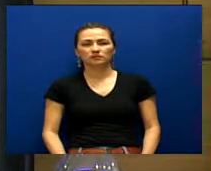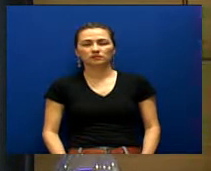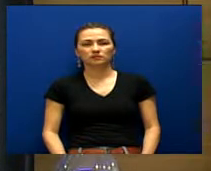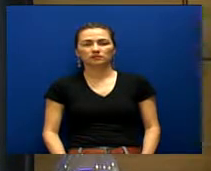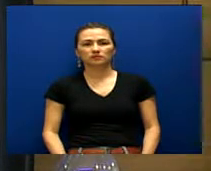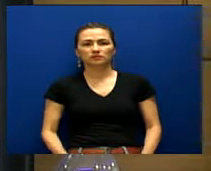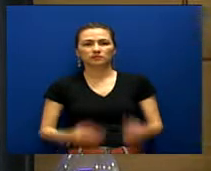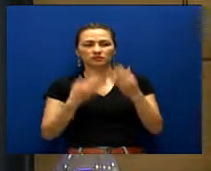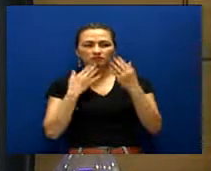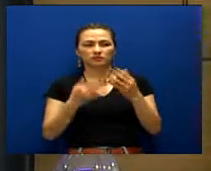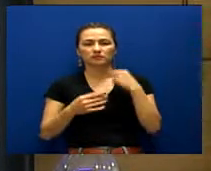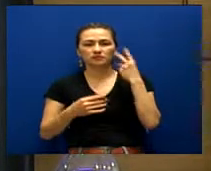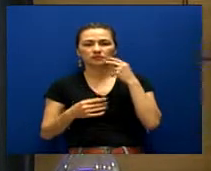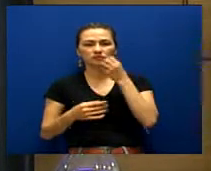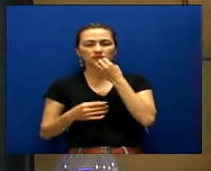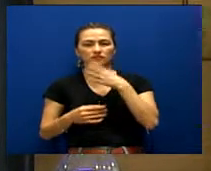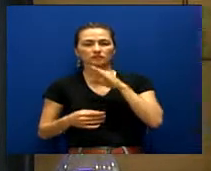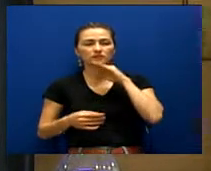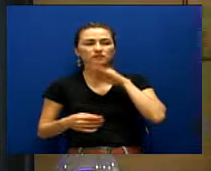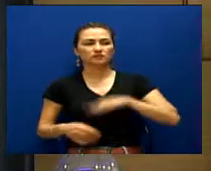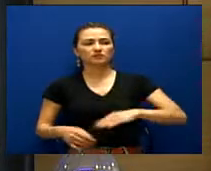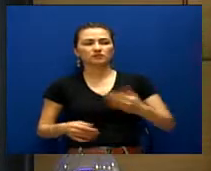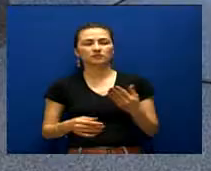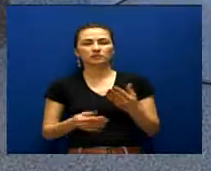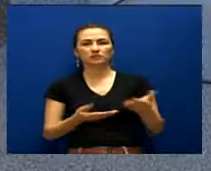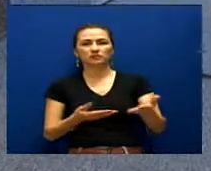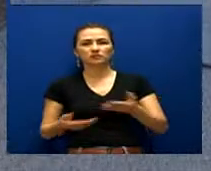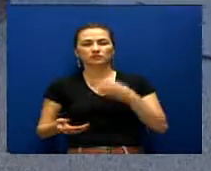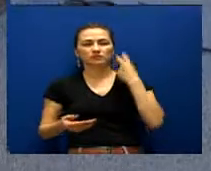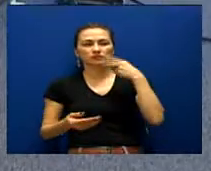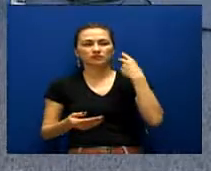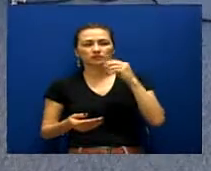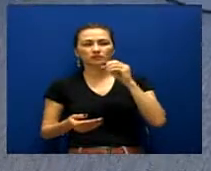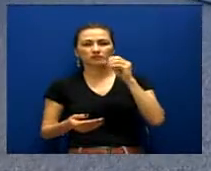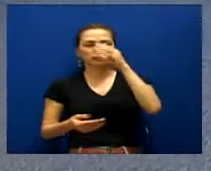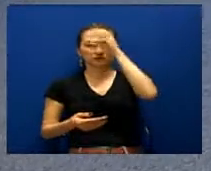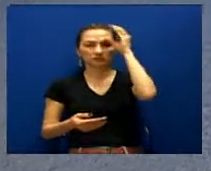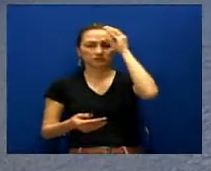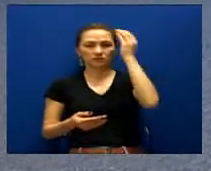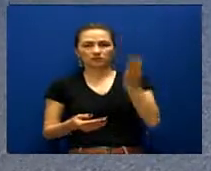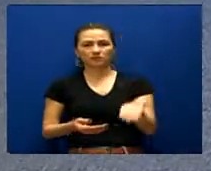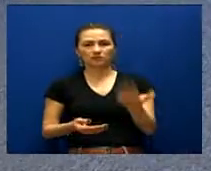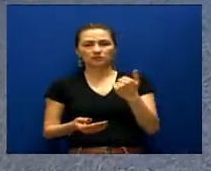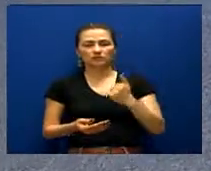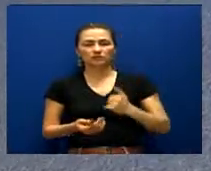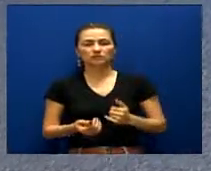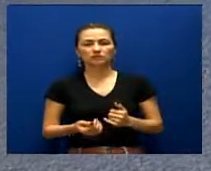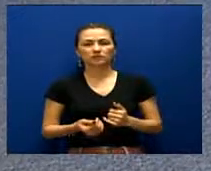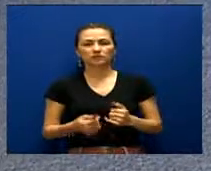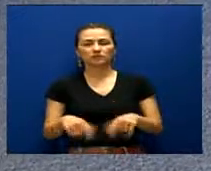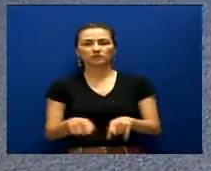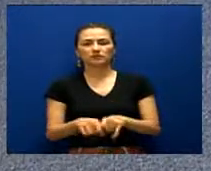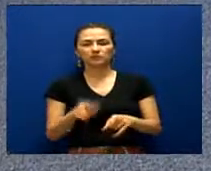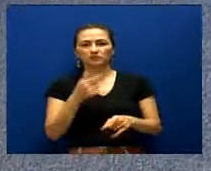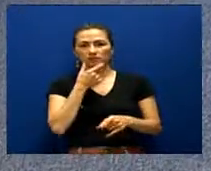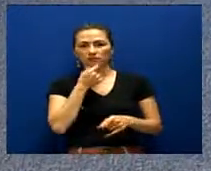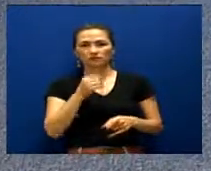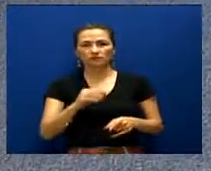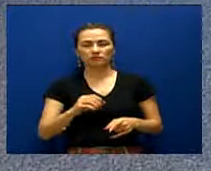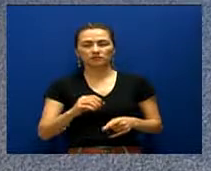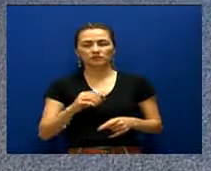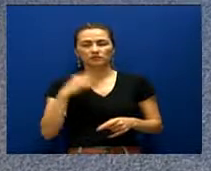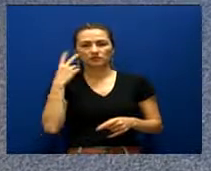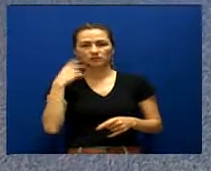Obrigada, vereador. Boa tarde. Convidamos então a vereadora Cíntia de Almeida para que venha à frente. E convidamos para que entre no plenário o senhor Edil Vidal